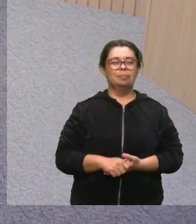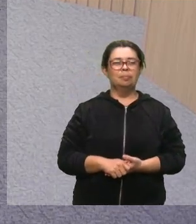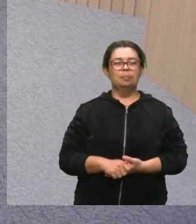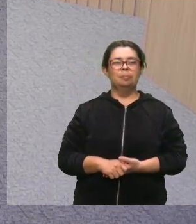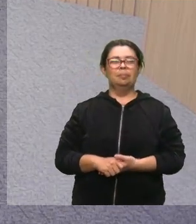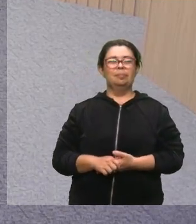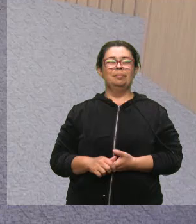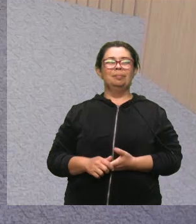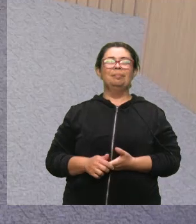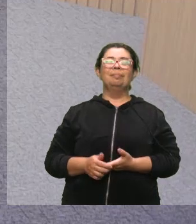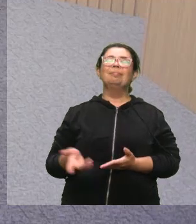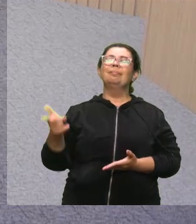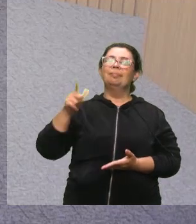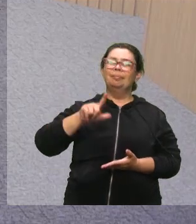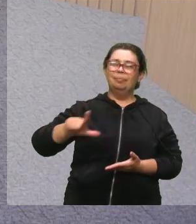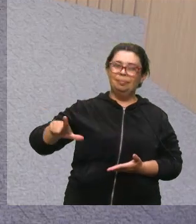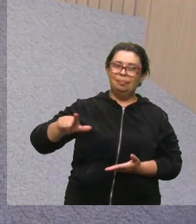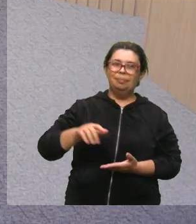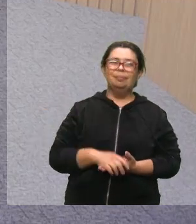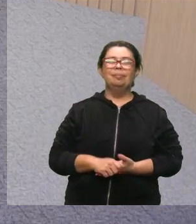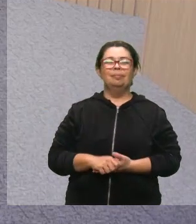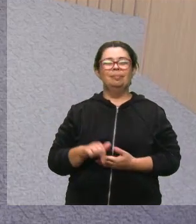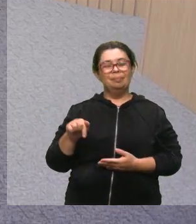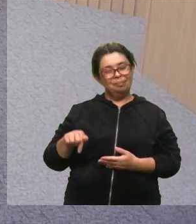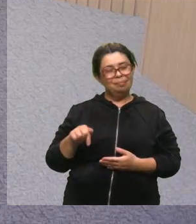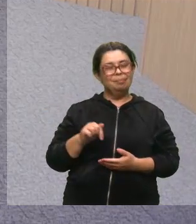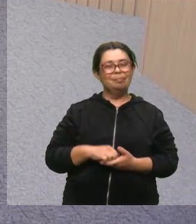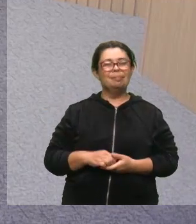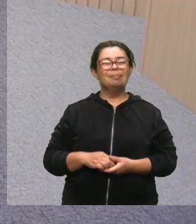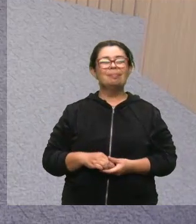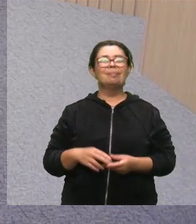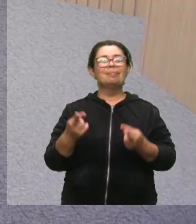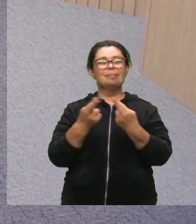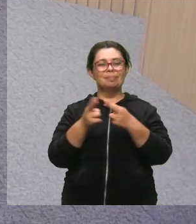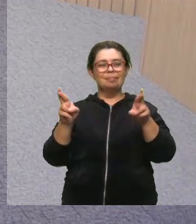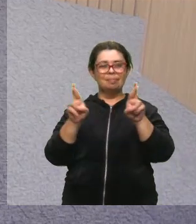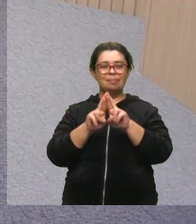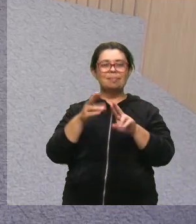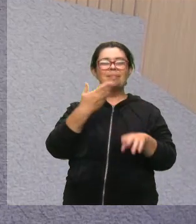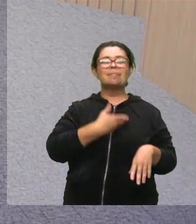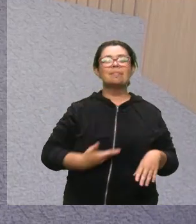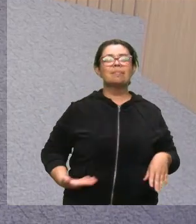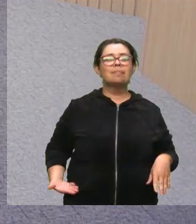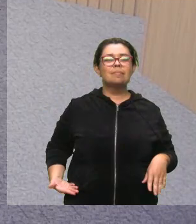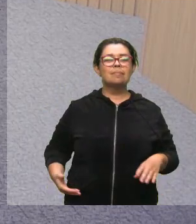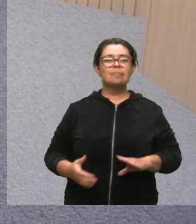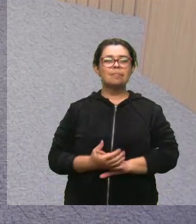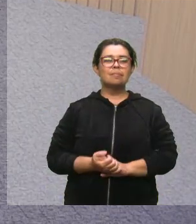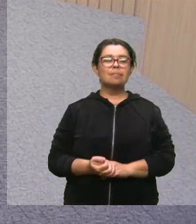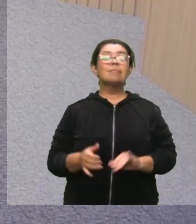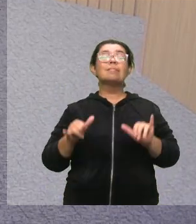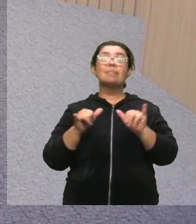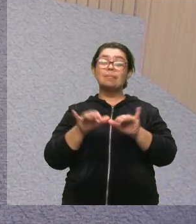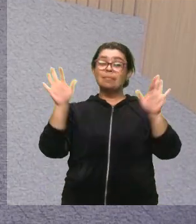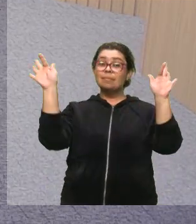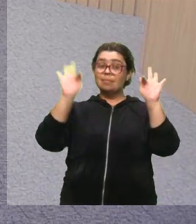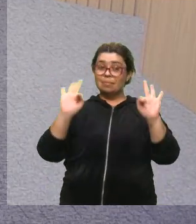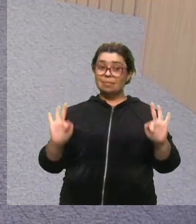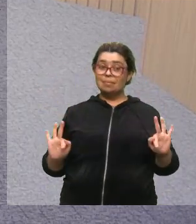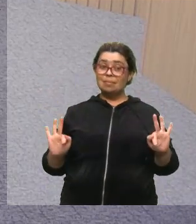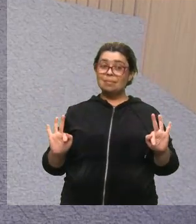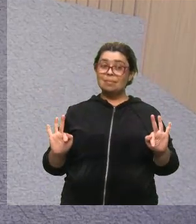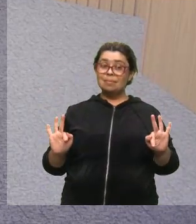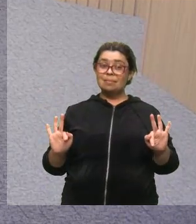Mais uma vez, presente nessa mesa de audiência pública, e eu fico feliz, muito